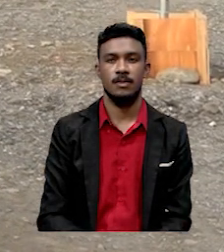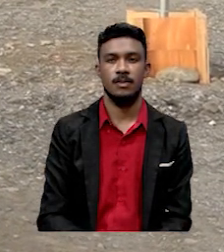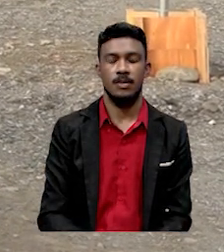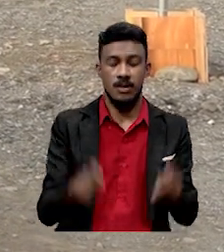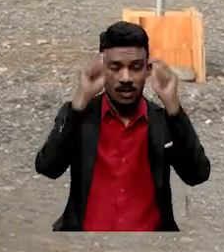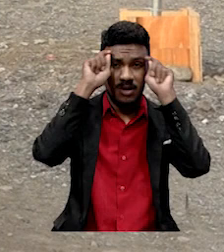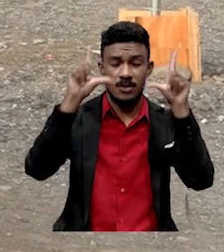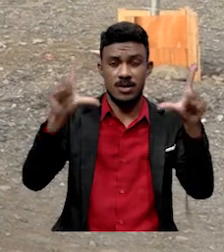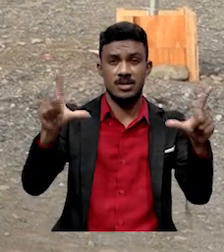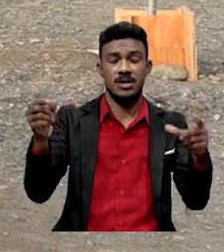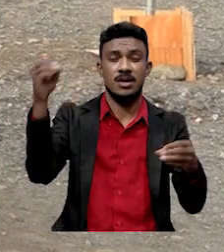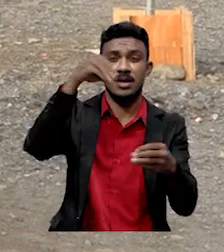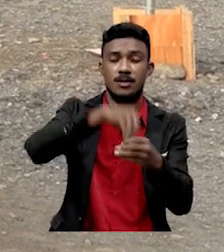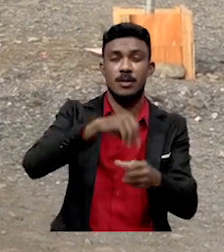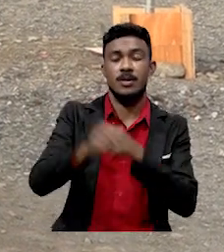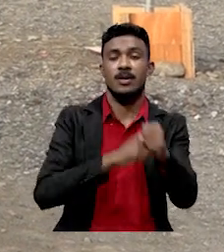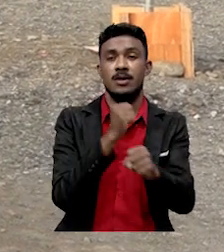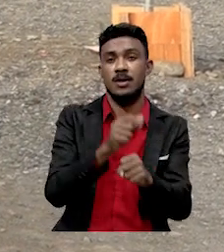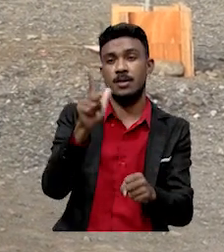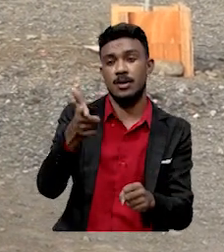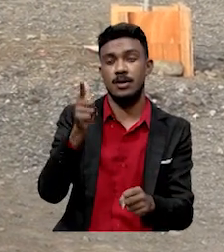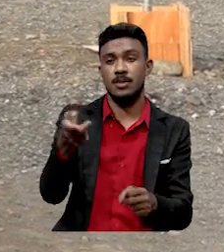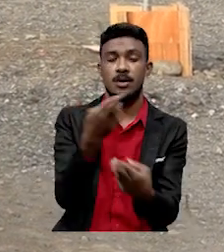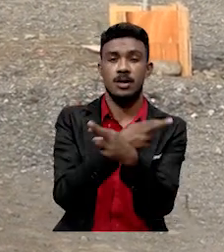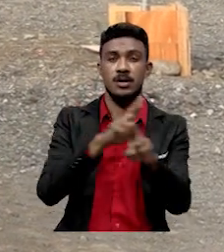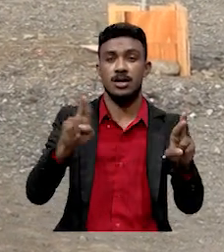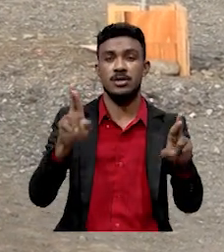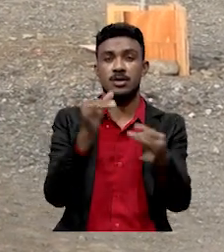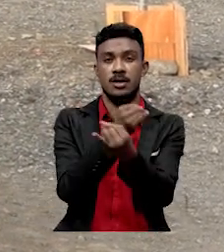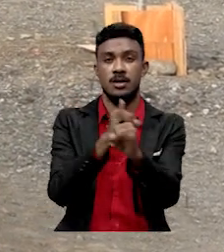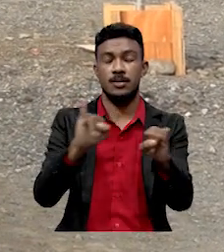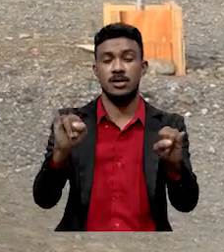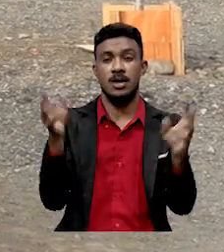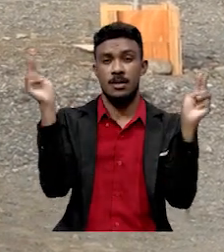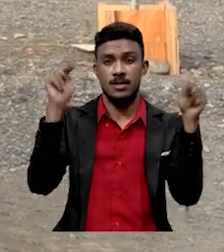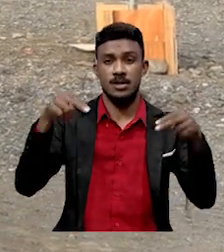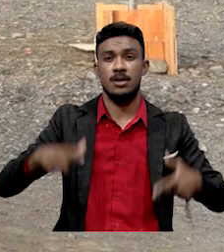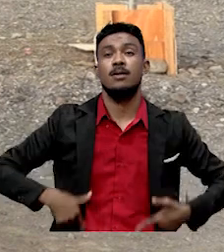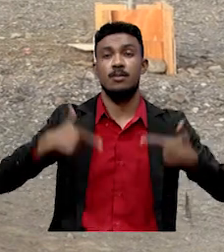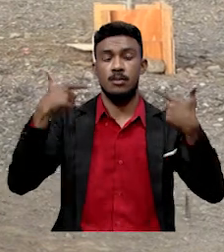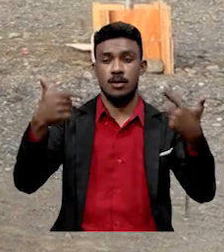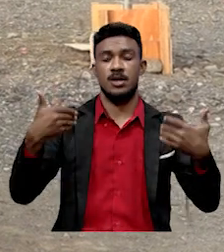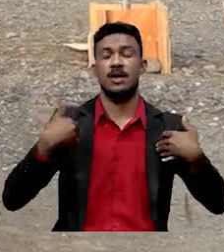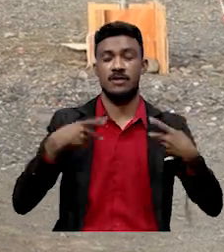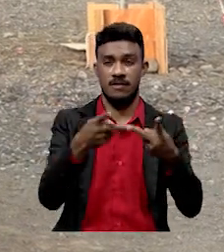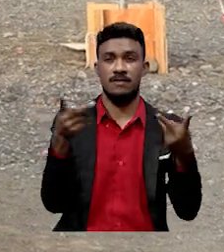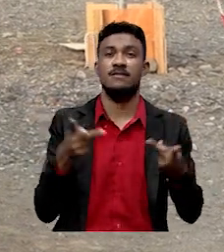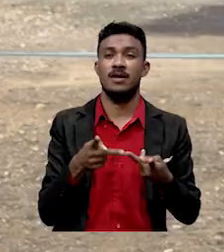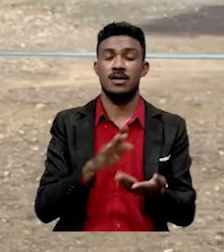Timor Leste tamo na batina Ruanulu restauração independência precisa moris e ambiente nebe